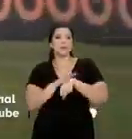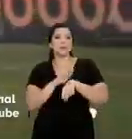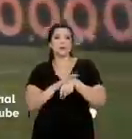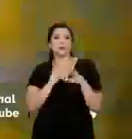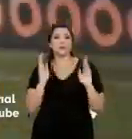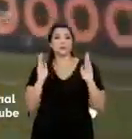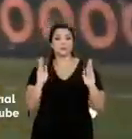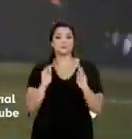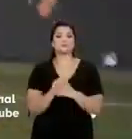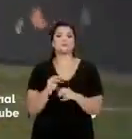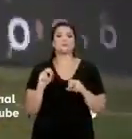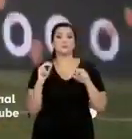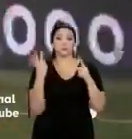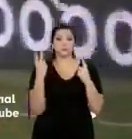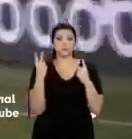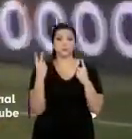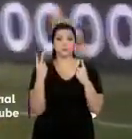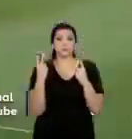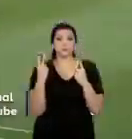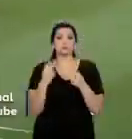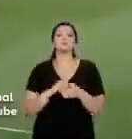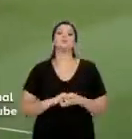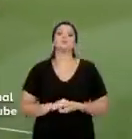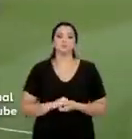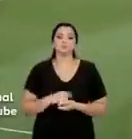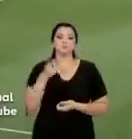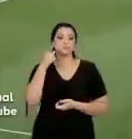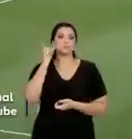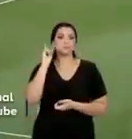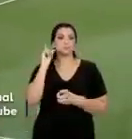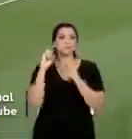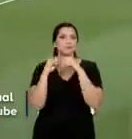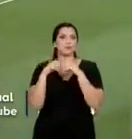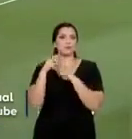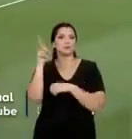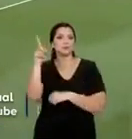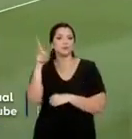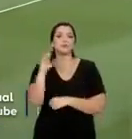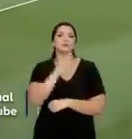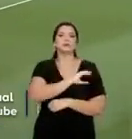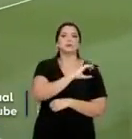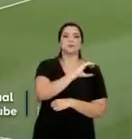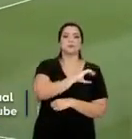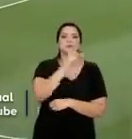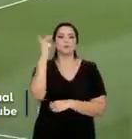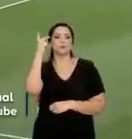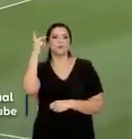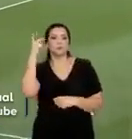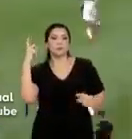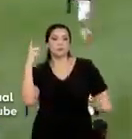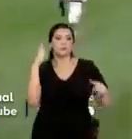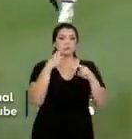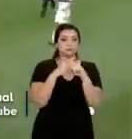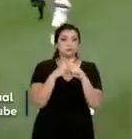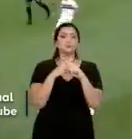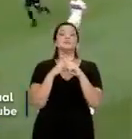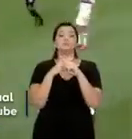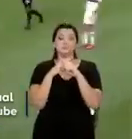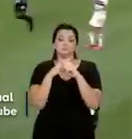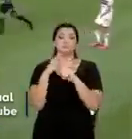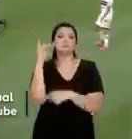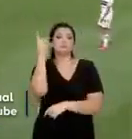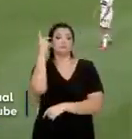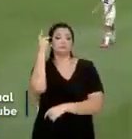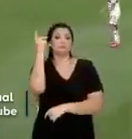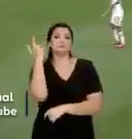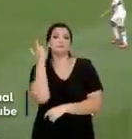primeiro tempo 2 a 1 Palmeiras e ontem no Morumbi no clássico entre São Paulo e Corinthians o tricolor